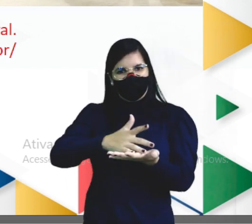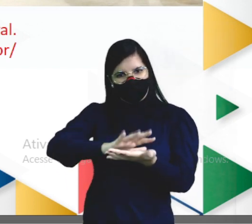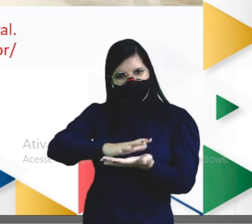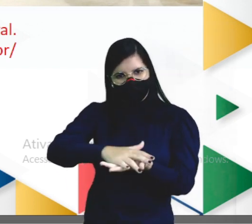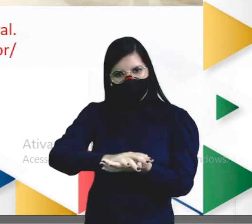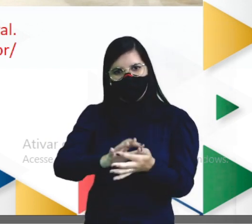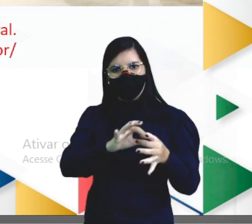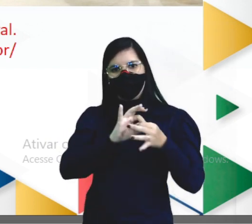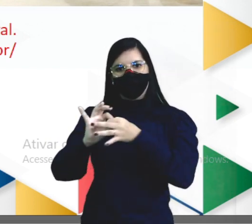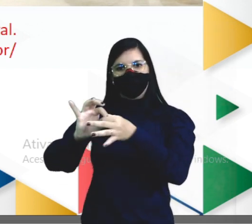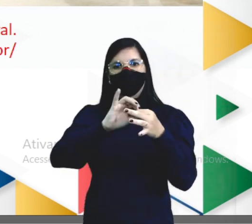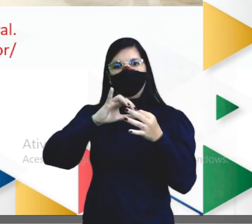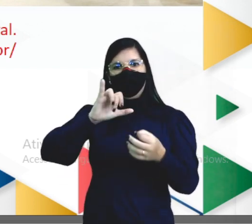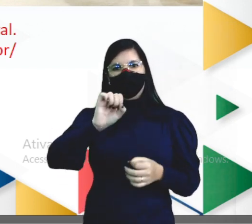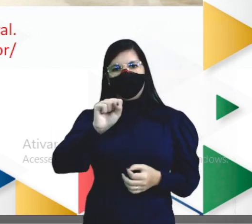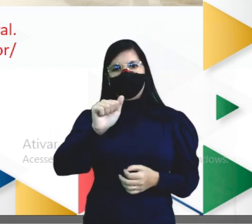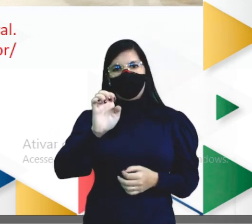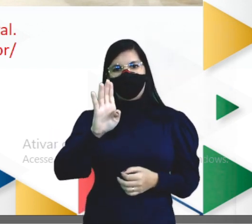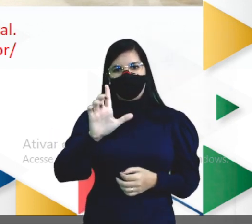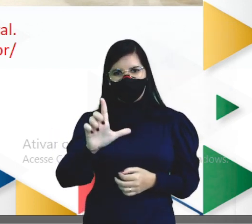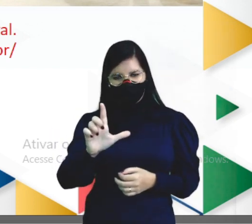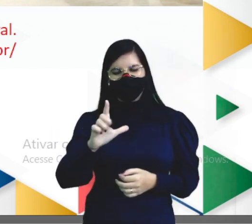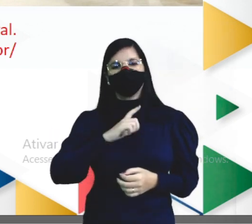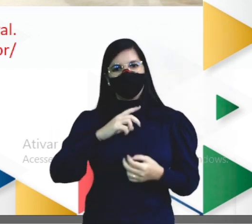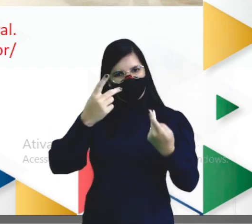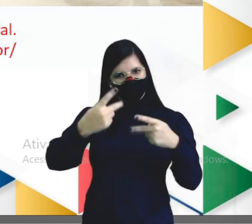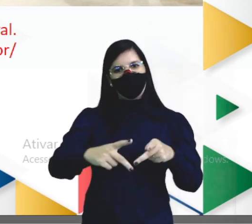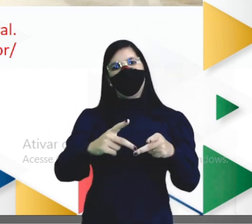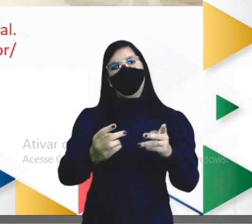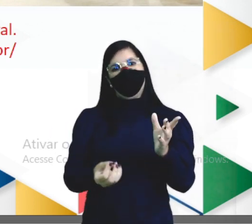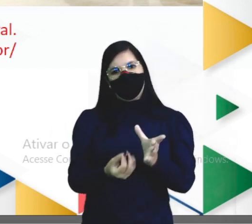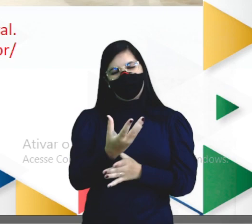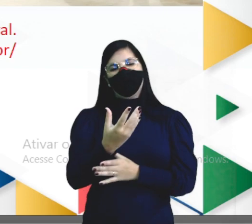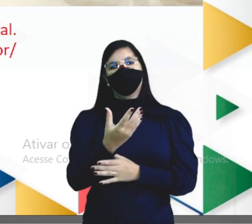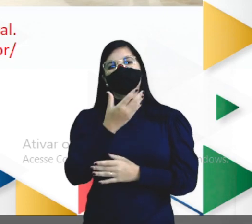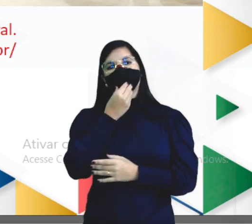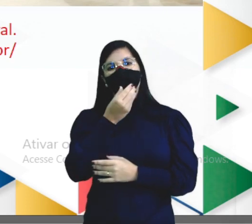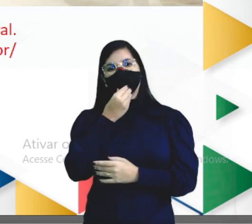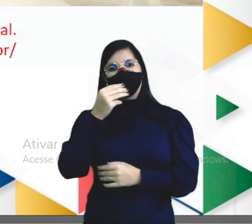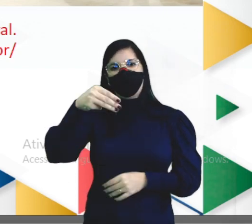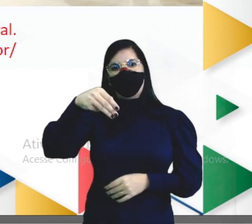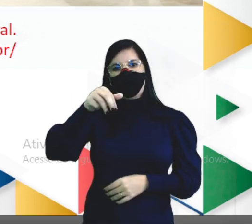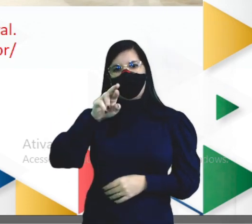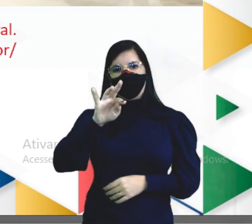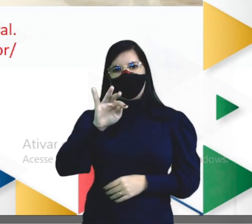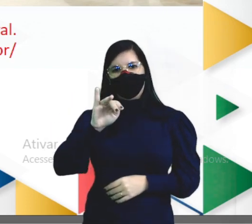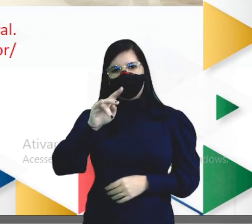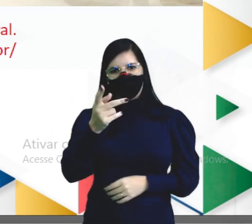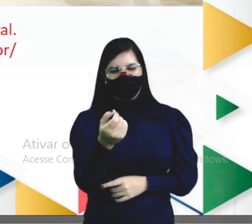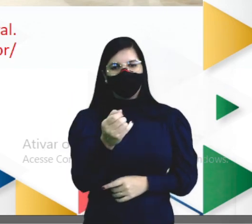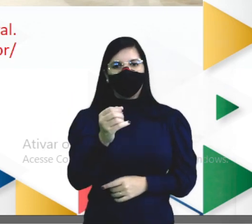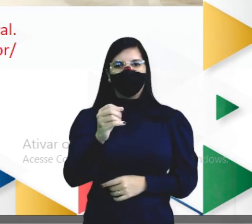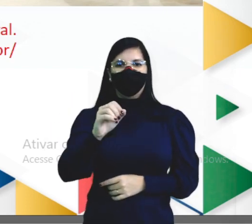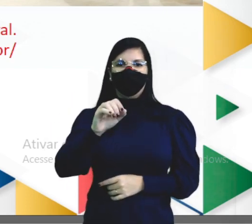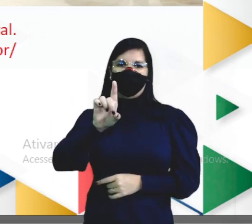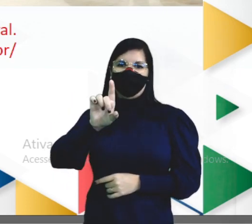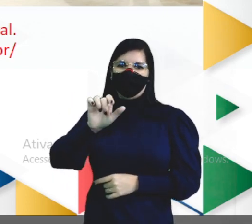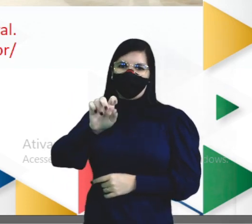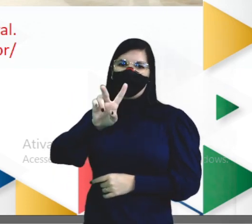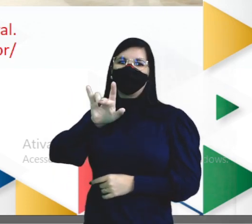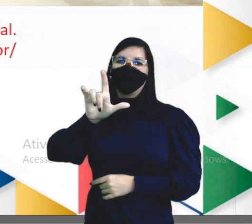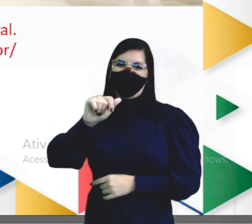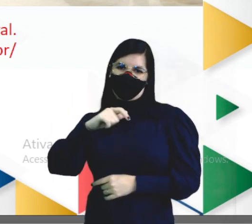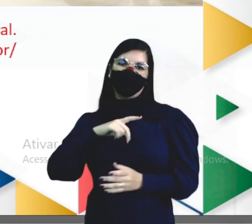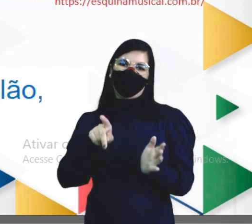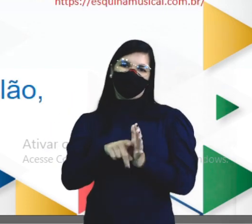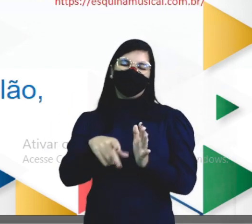samba Noel, a presença do poeta da Vila, de autoria de Martinho da Vila, que é outro sambista maravilhoso que temos